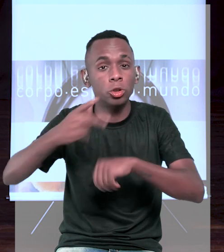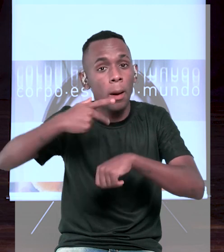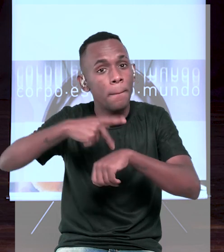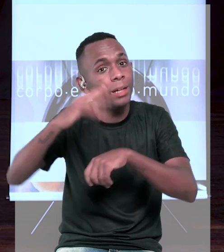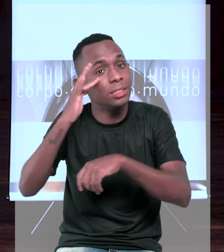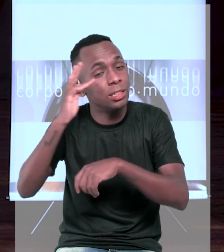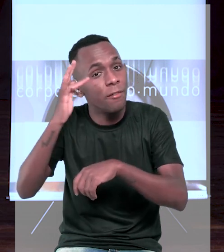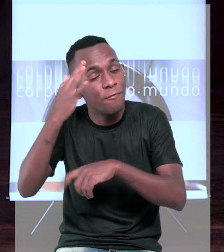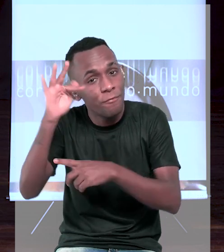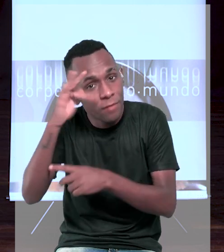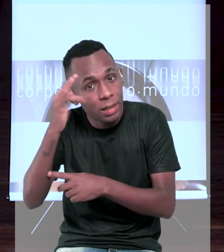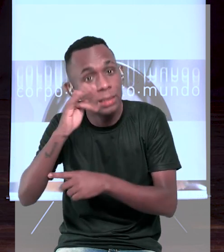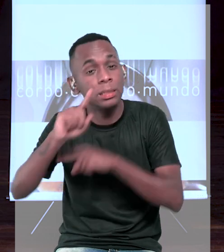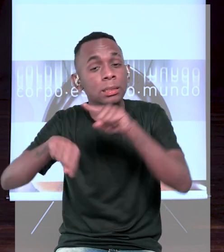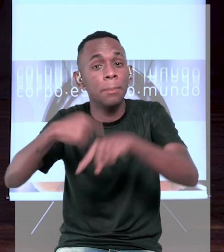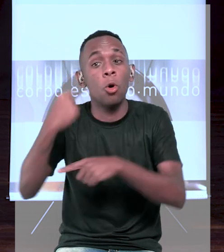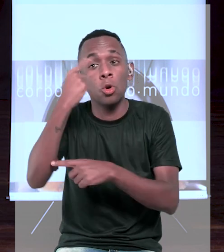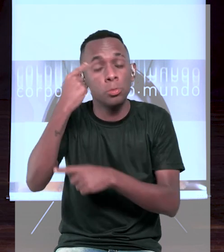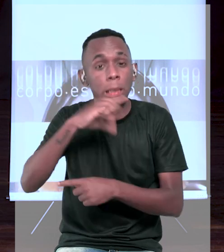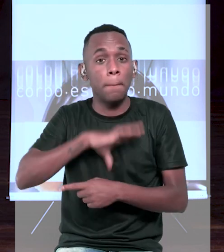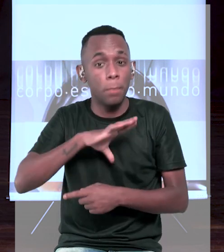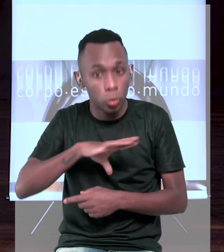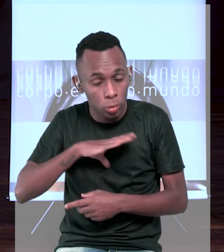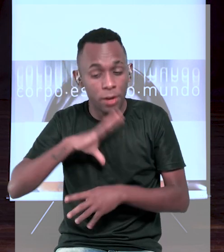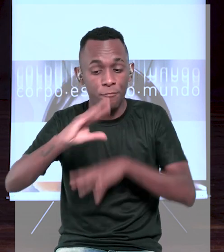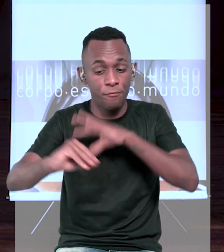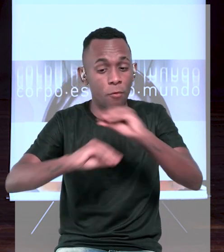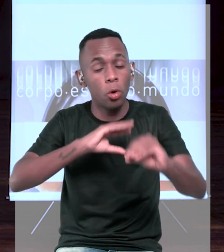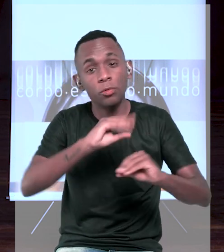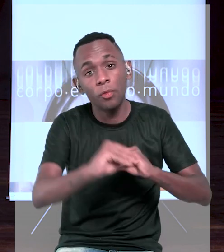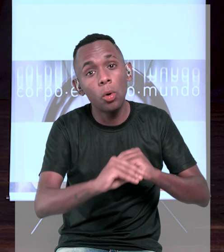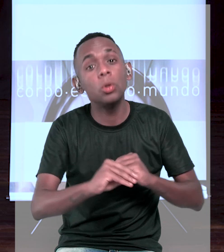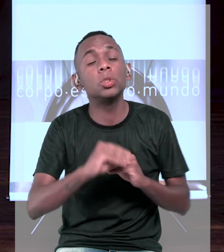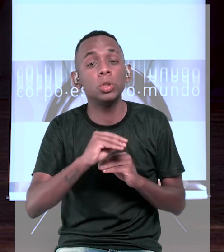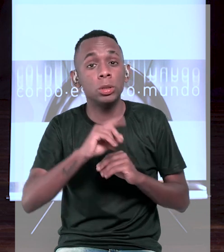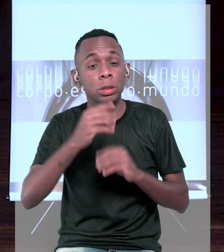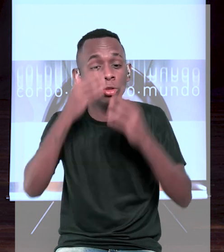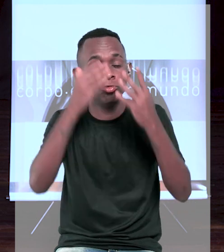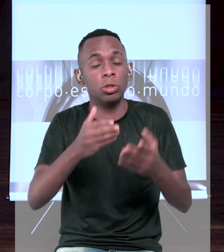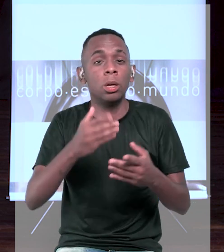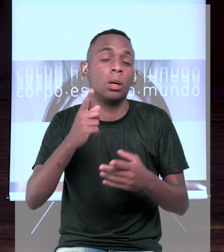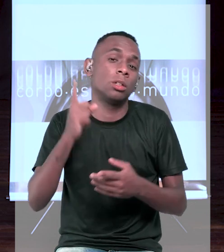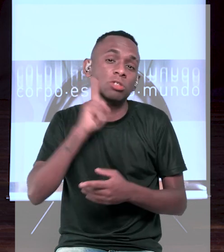foge de novo na fronteira da Espanha e de Portugal, vai parar nos Estados Unidos e morre em